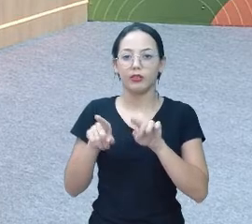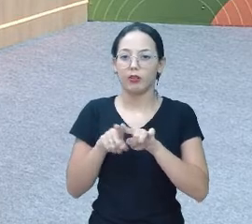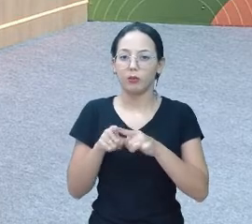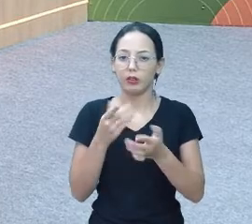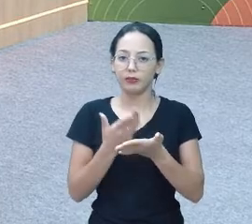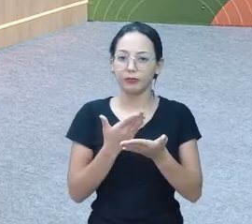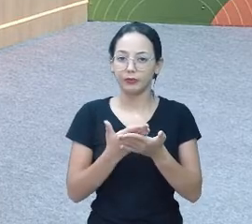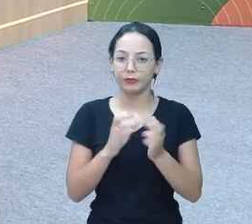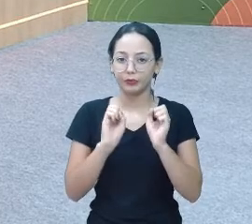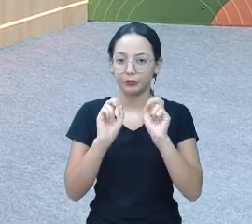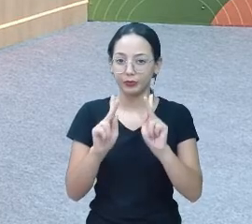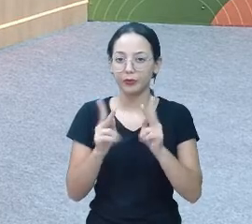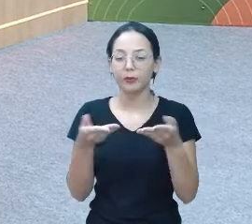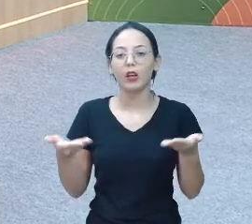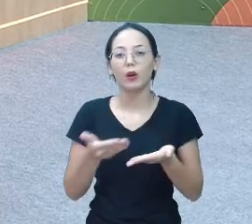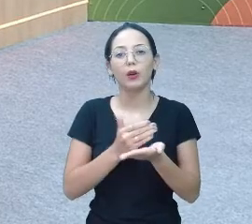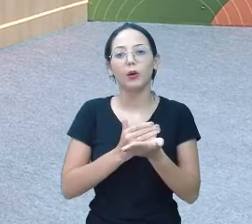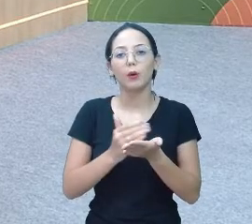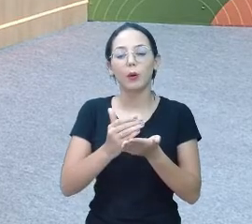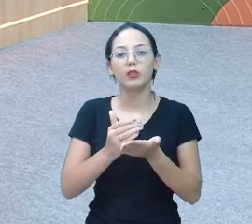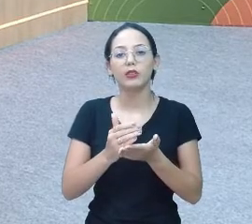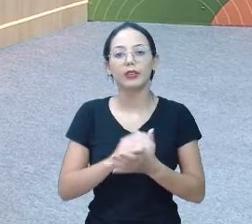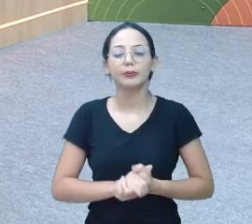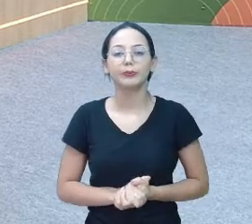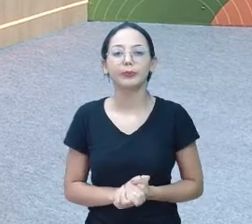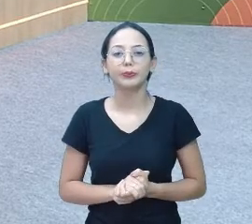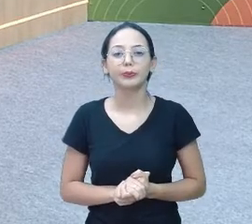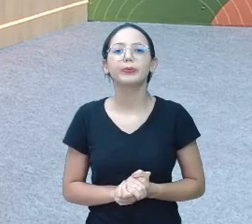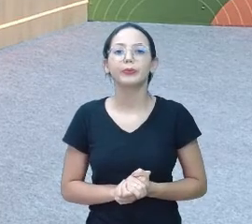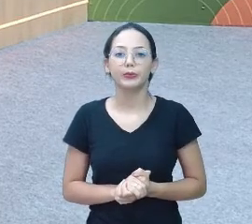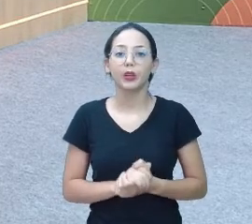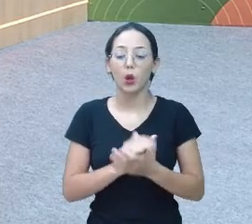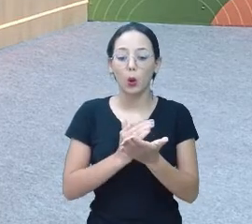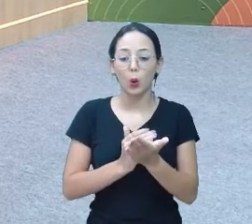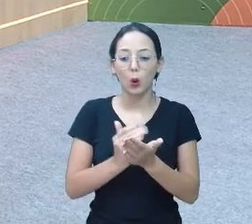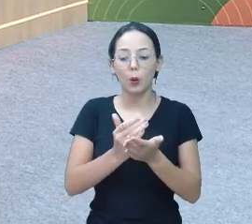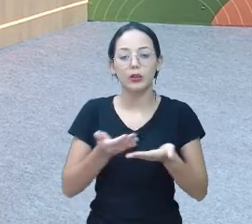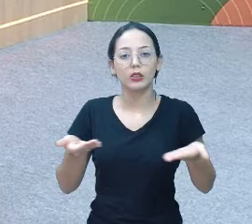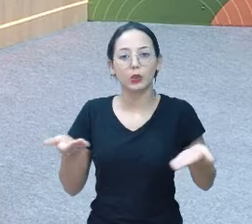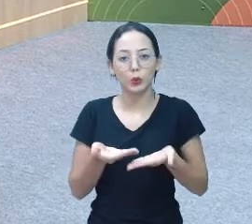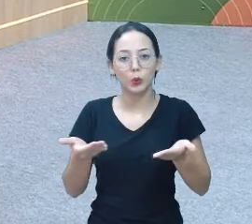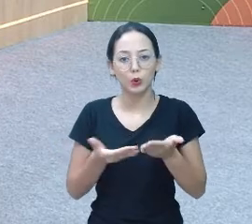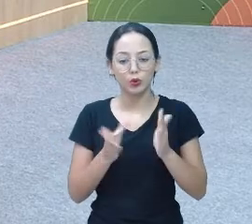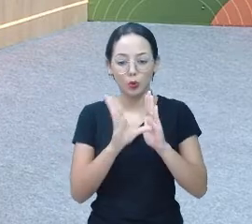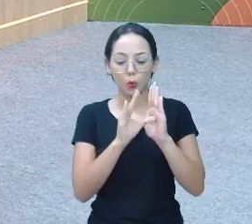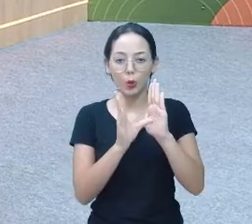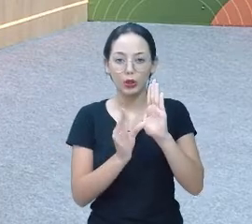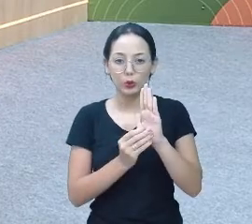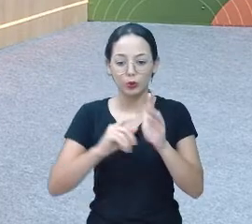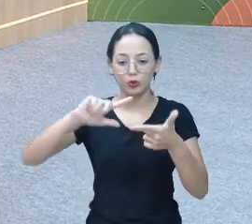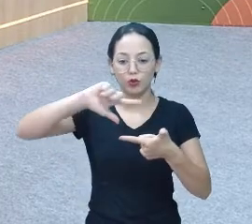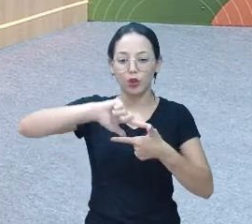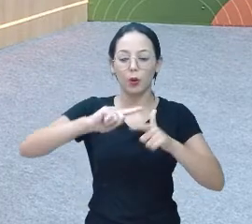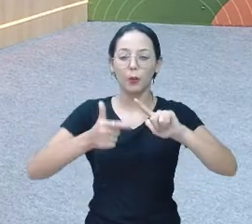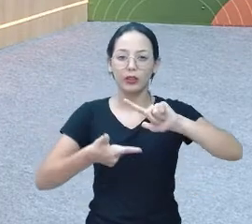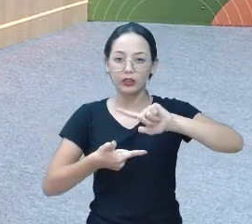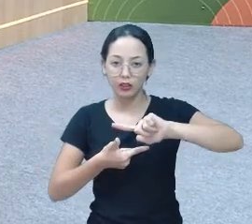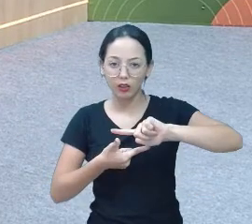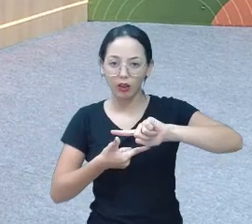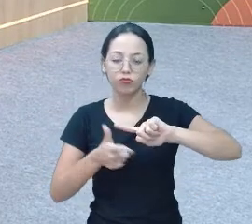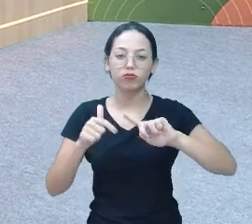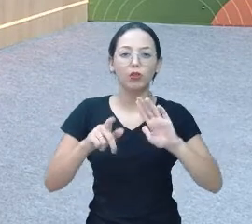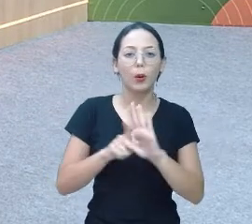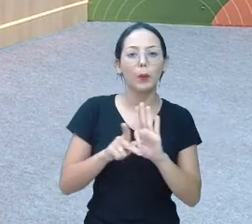tá certo? Então a gente vai iniciar, tá bom? Então a gente está iniciando hoje um assunto de geometria, então esses elementos